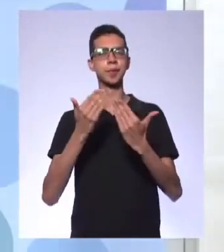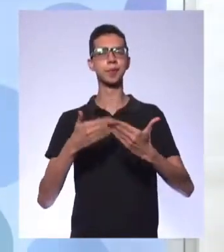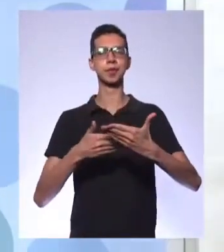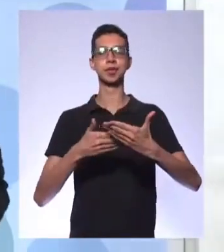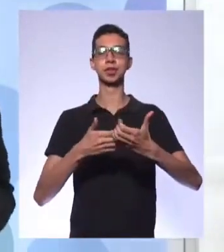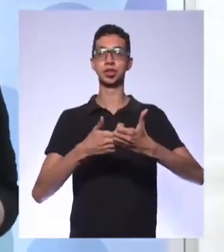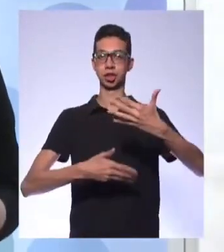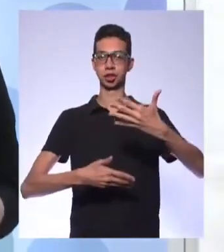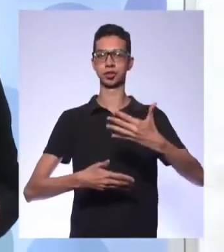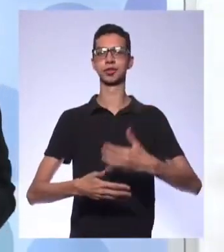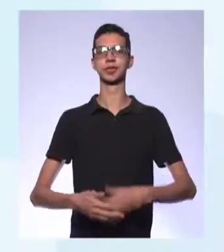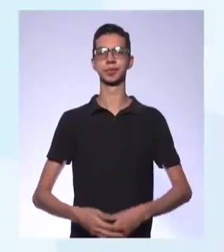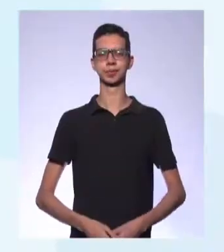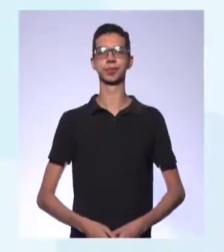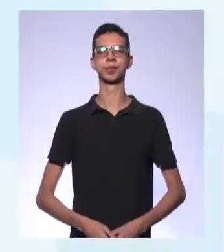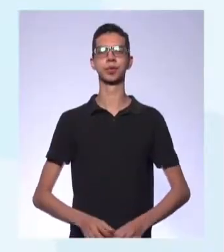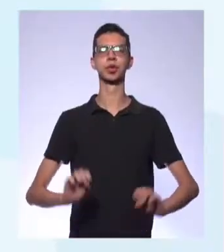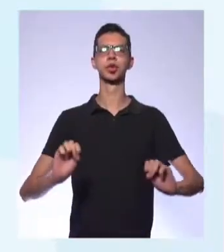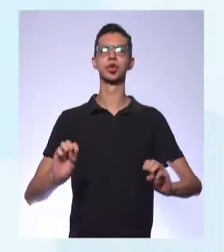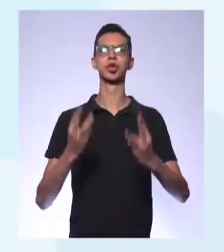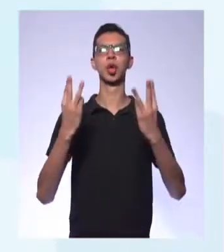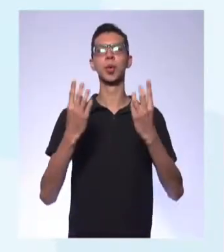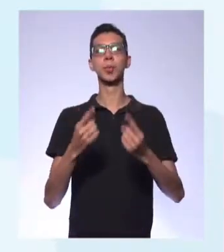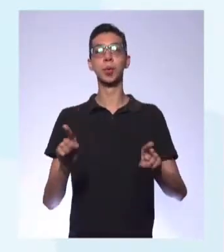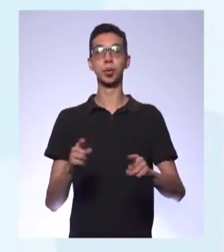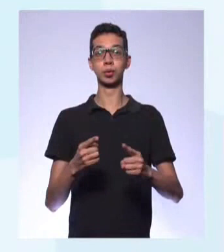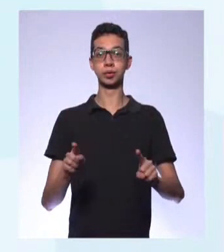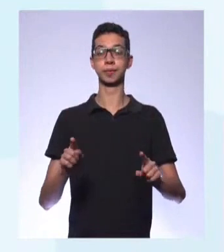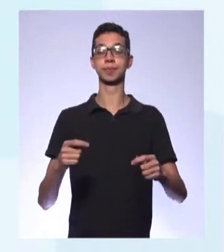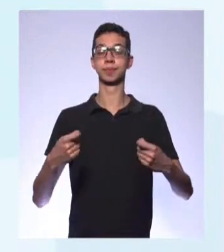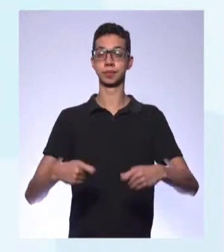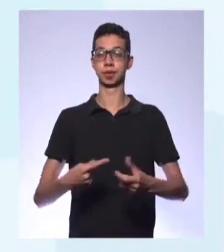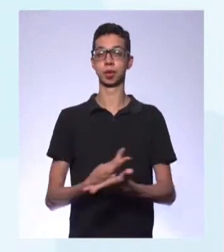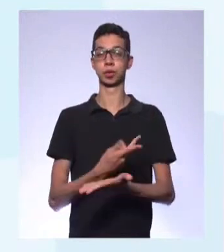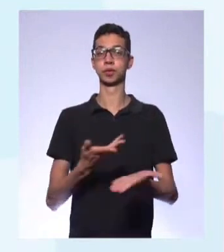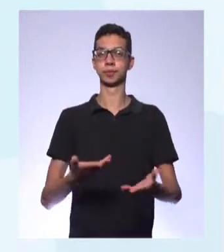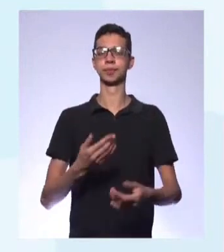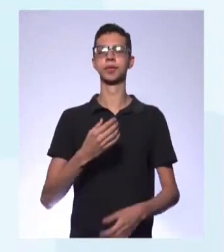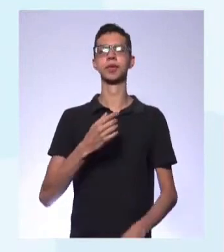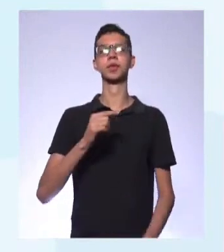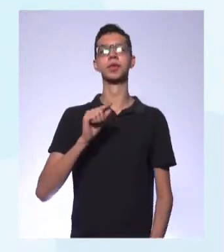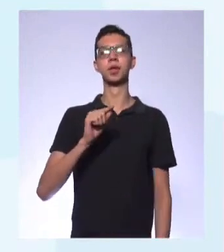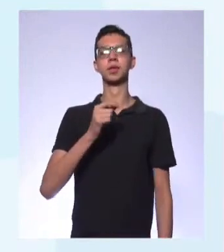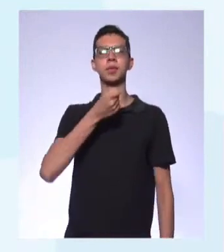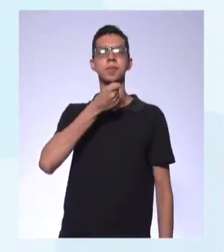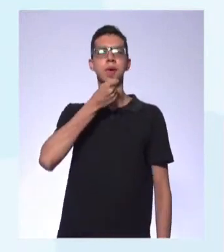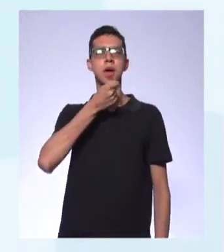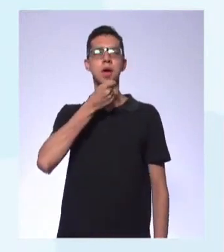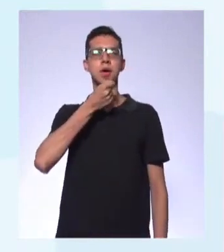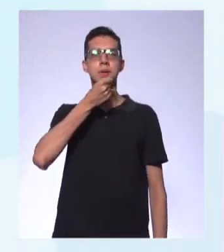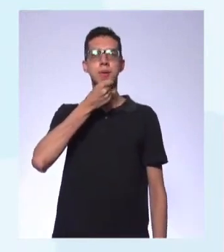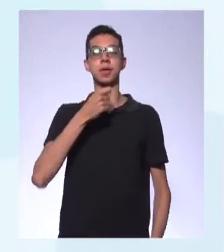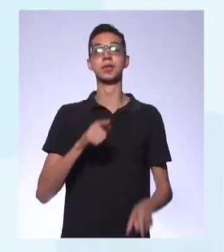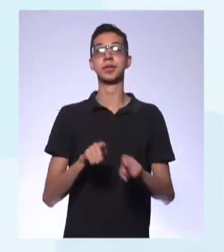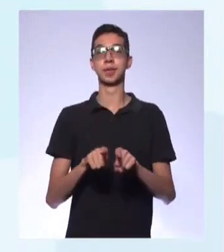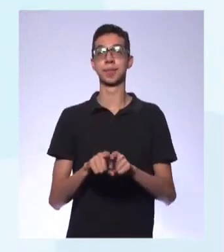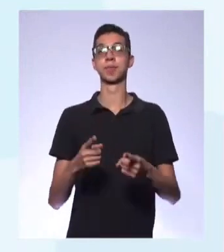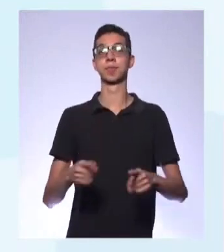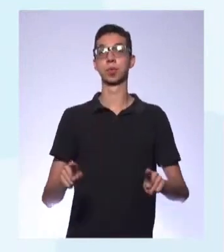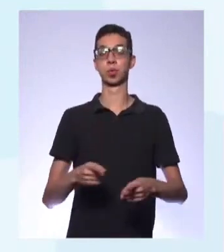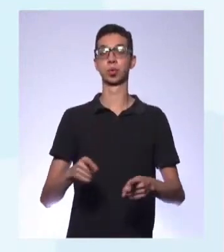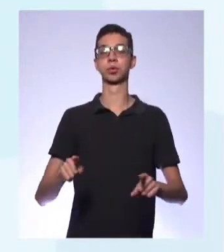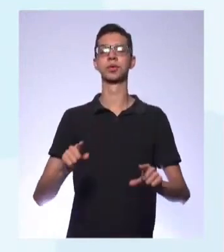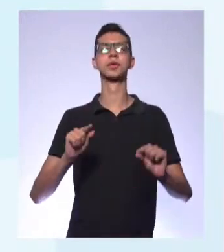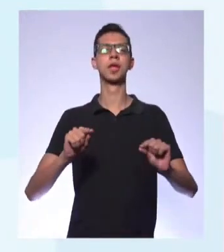chat. Para que um show musical aconteça, além do cantor e do diretor musical, quais outros profissionais vocês acham que são necessários